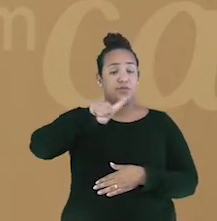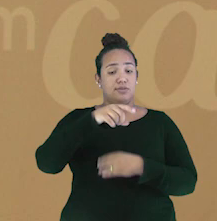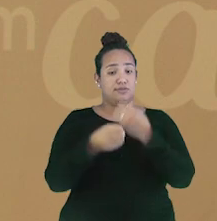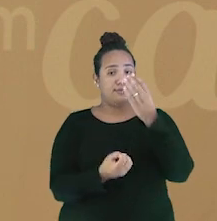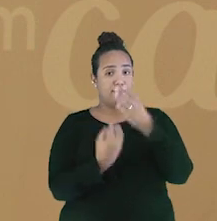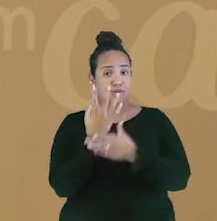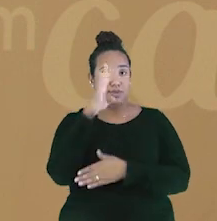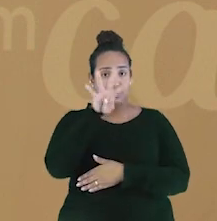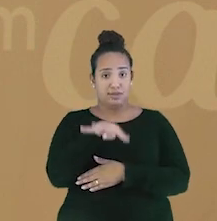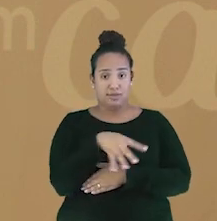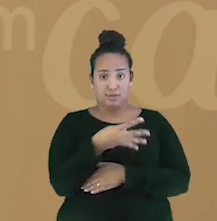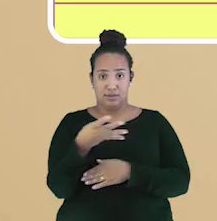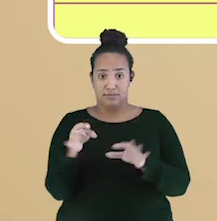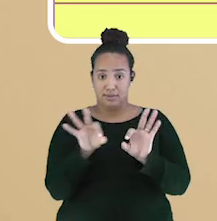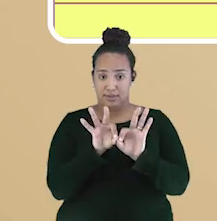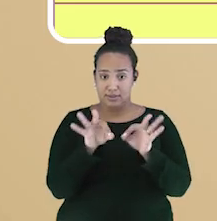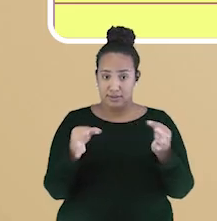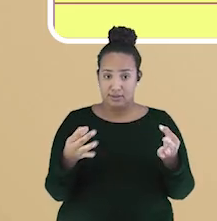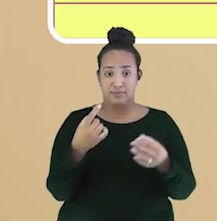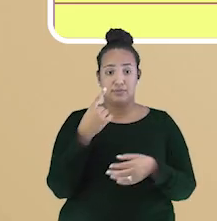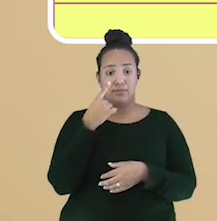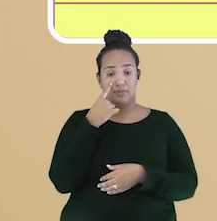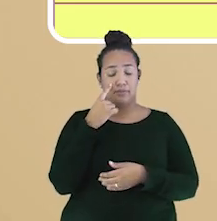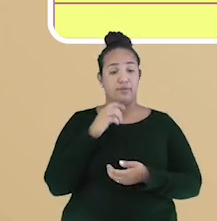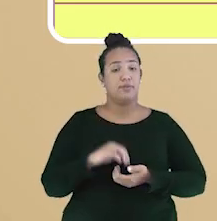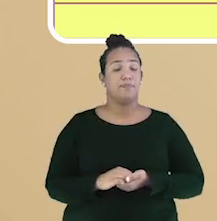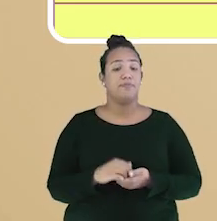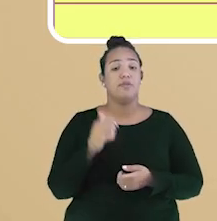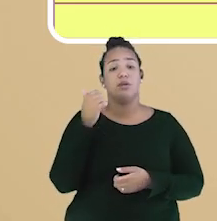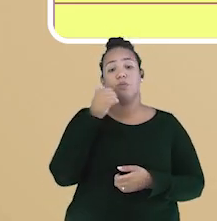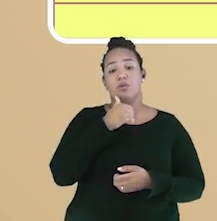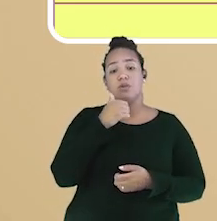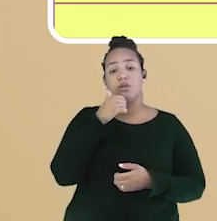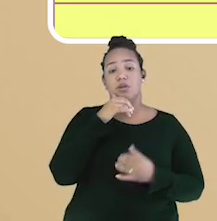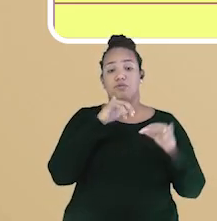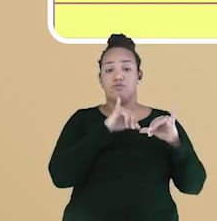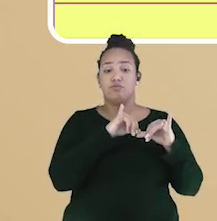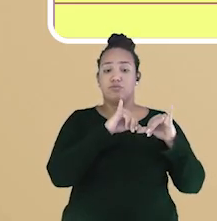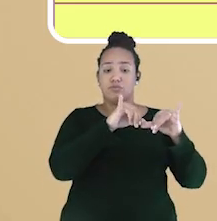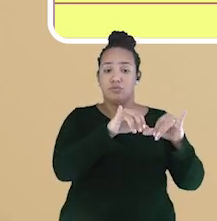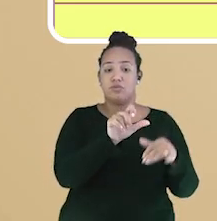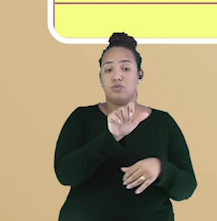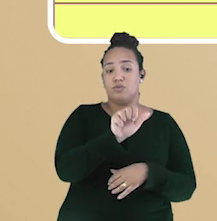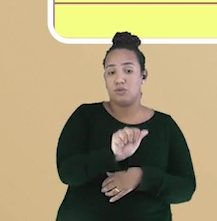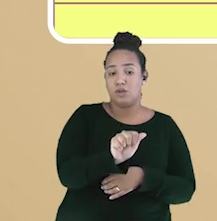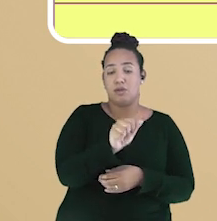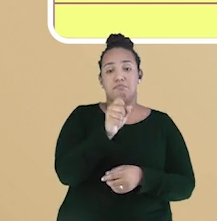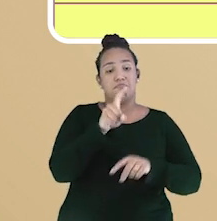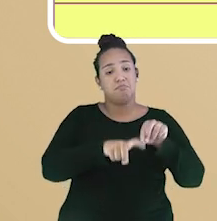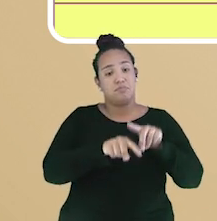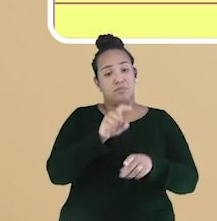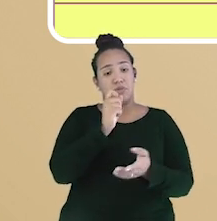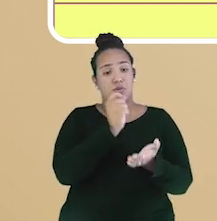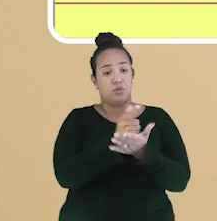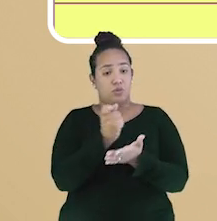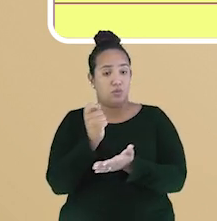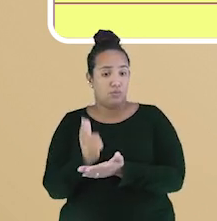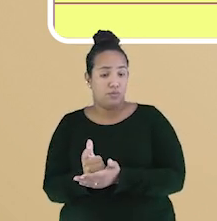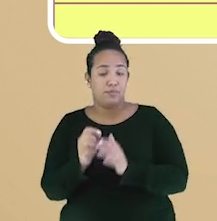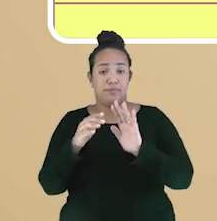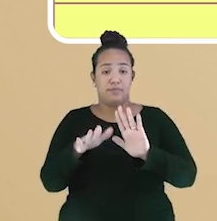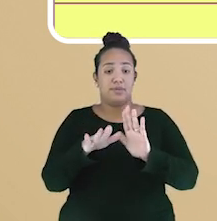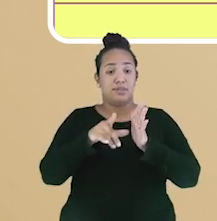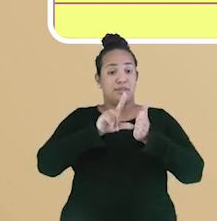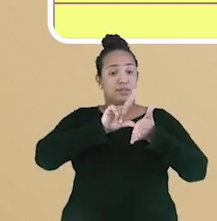Veja a situação Teresa foi ao supermercado a e comprou alguns produtos antes de passar